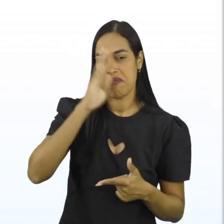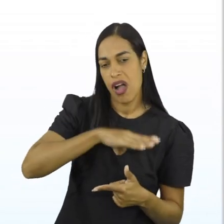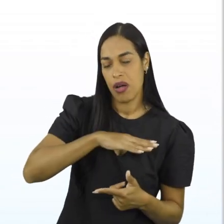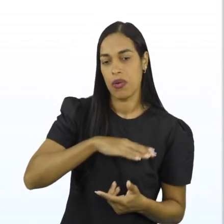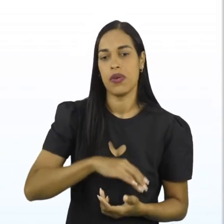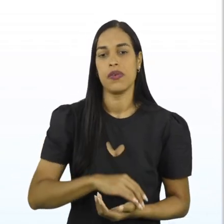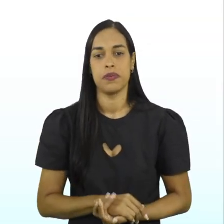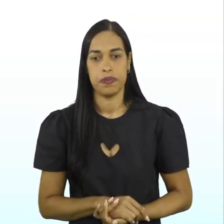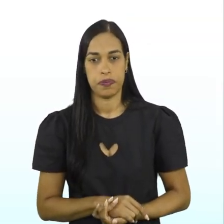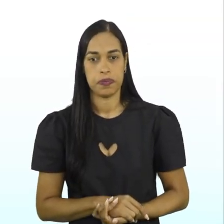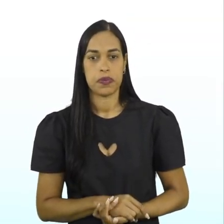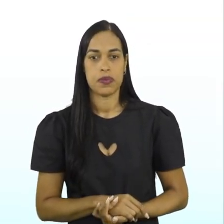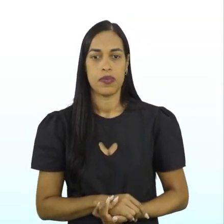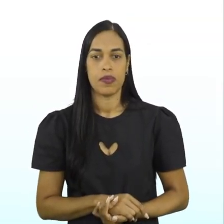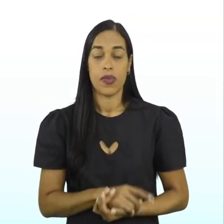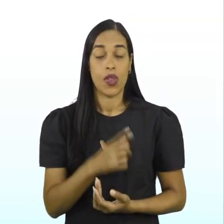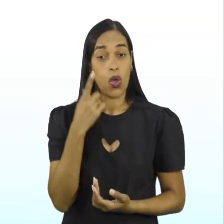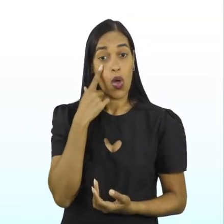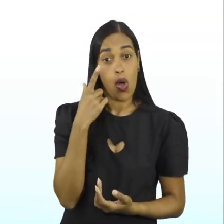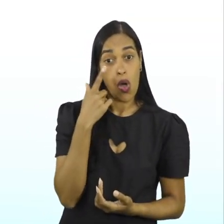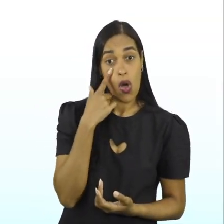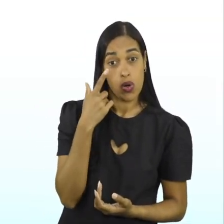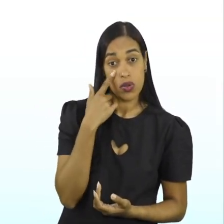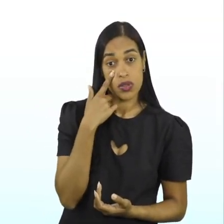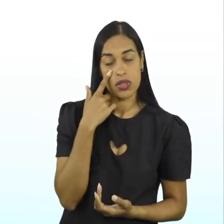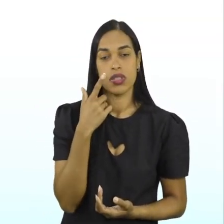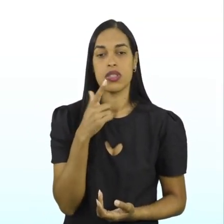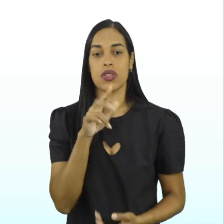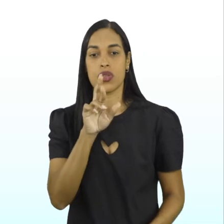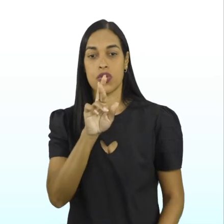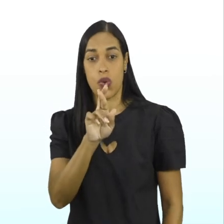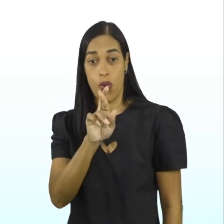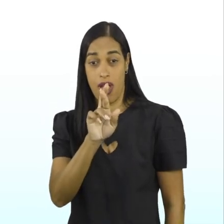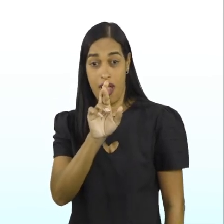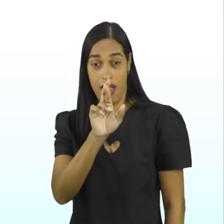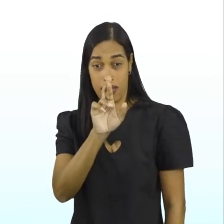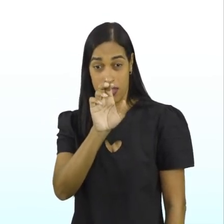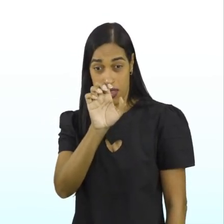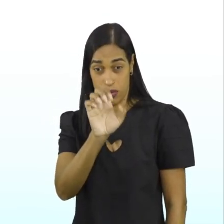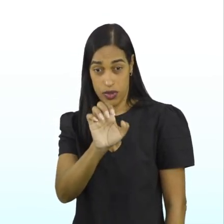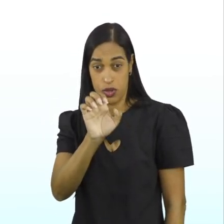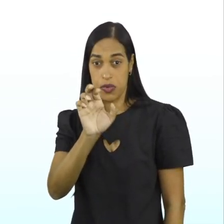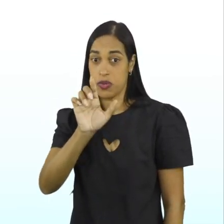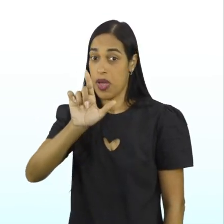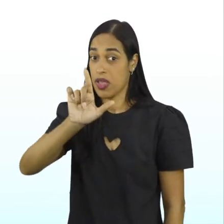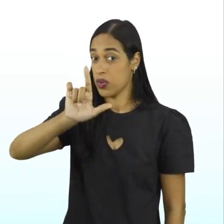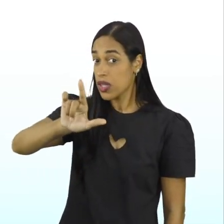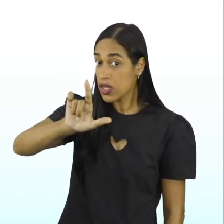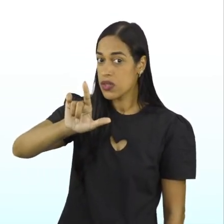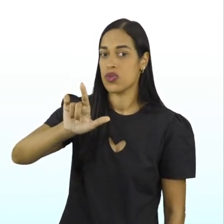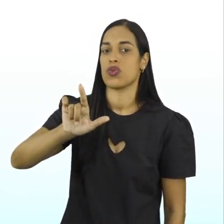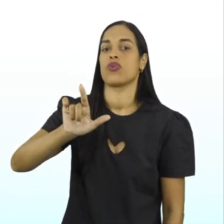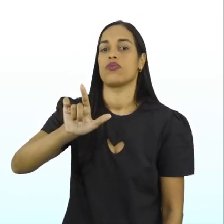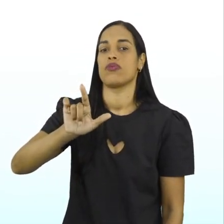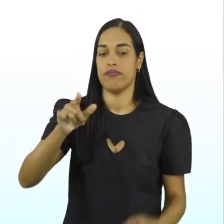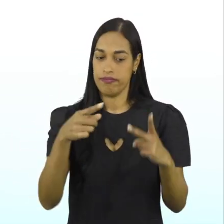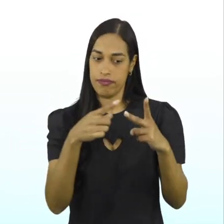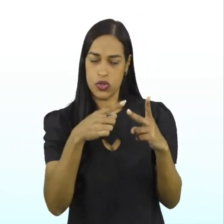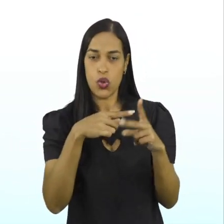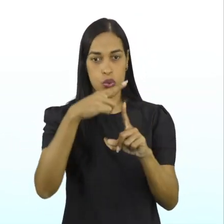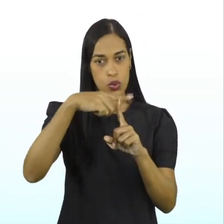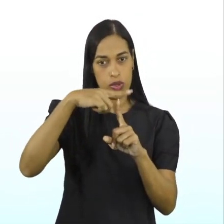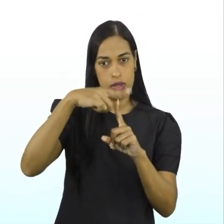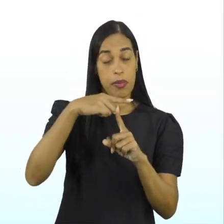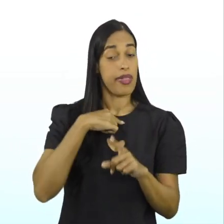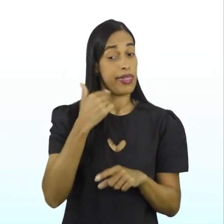tóxicas. E Léo, traz para mim aqui, por favor. Olhe, o retículo liso, botem na cabeça de vocês. Como ele não